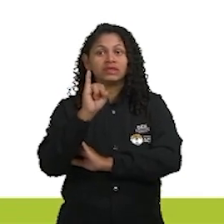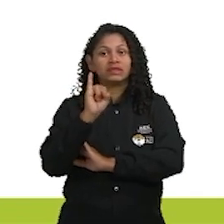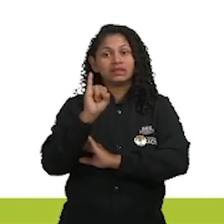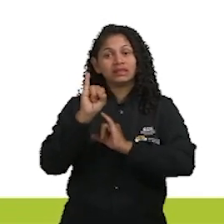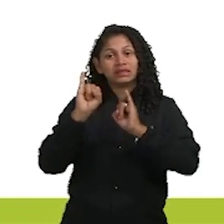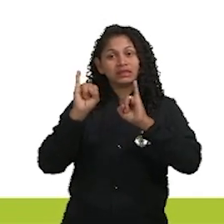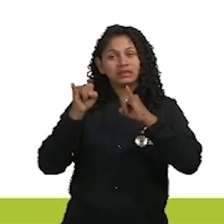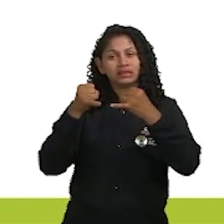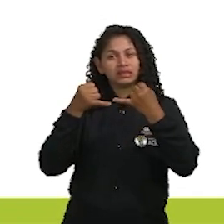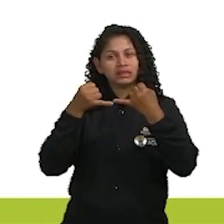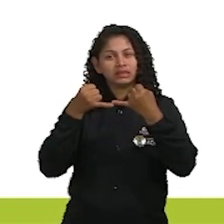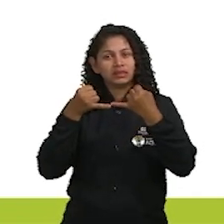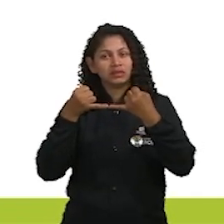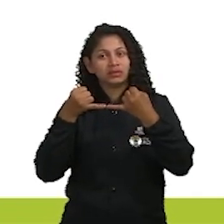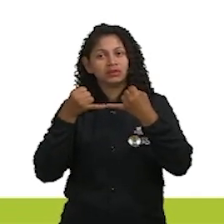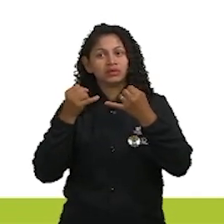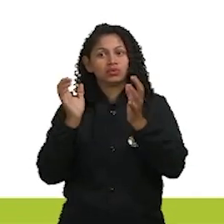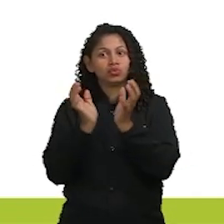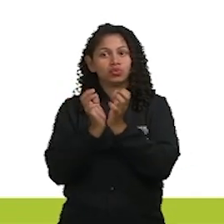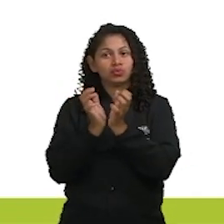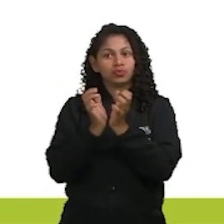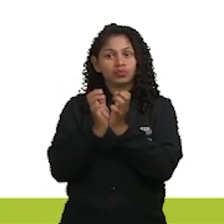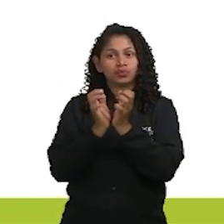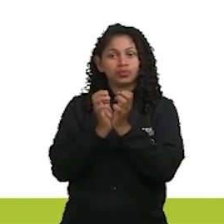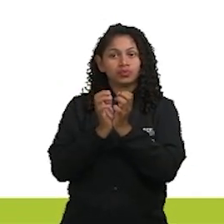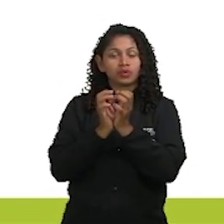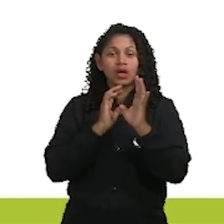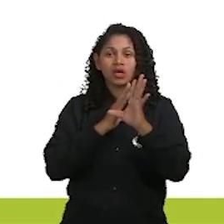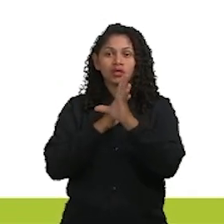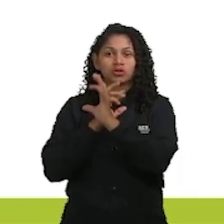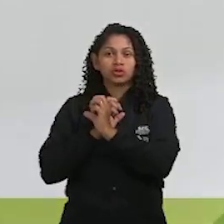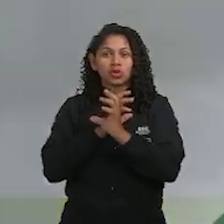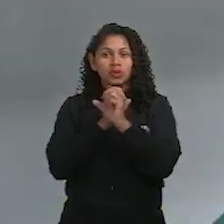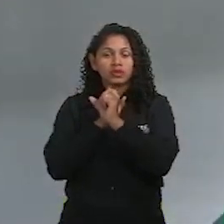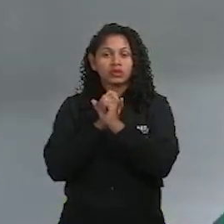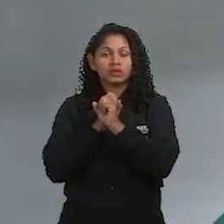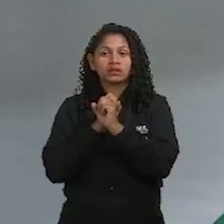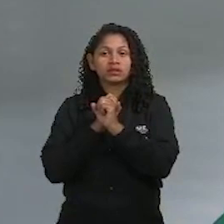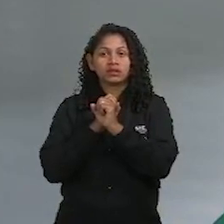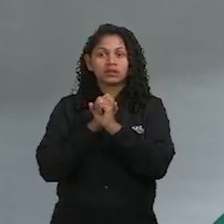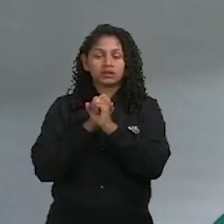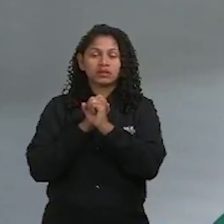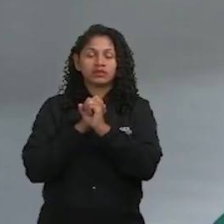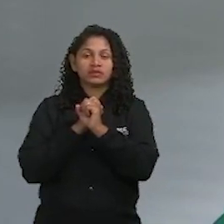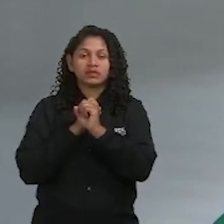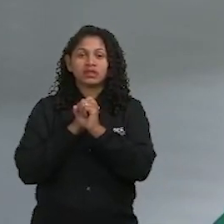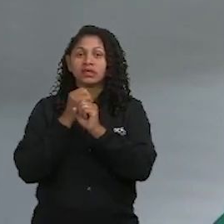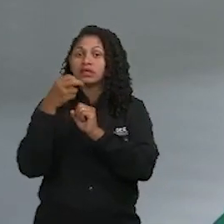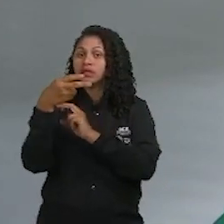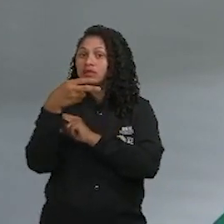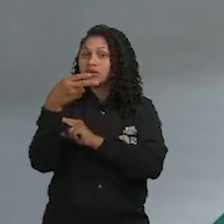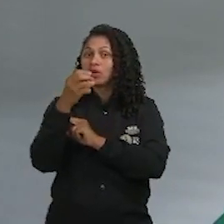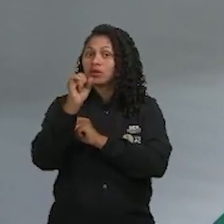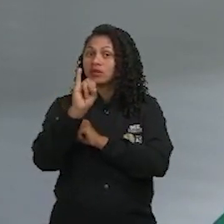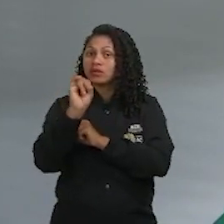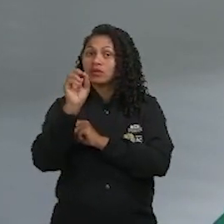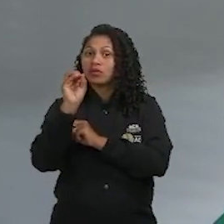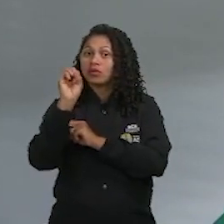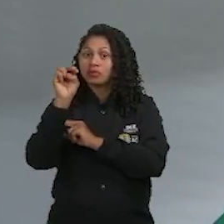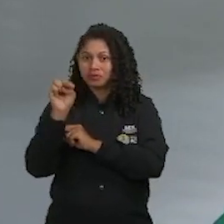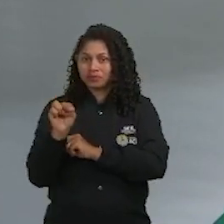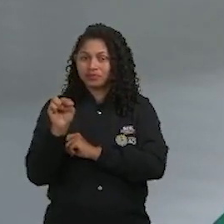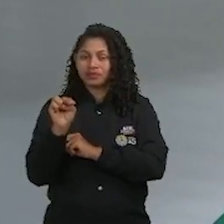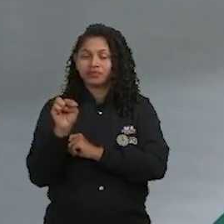somatório dos NOx vai ser igual à carga do íon. Na regra anterior, eu falei que a soma tem que ser igual a